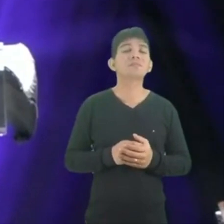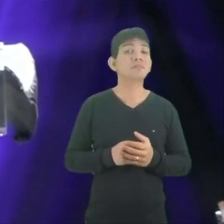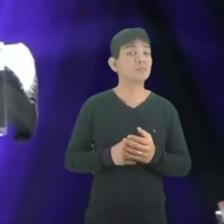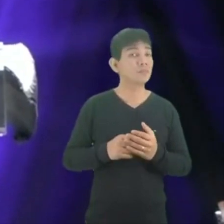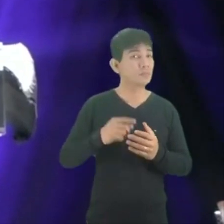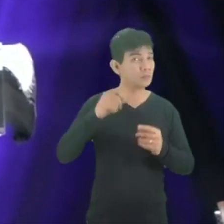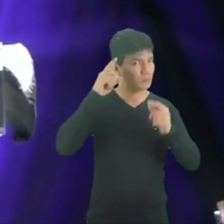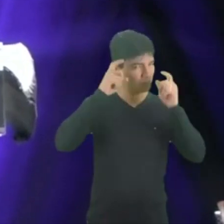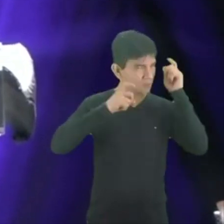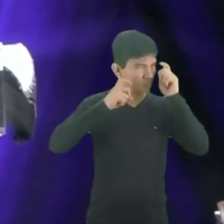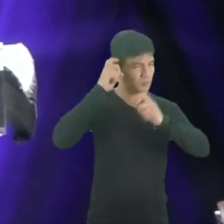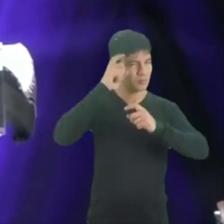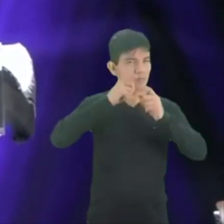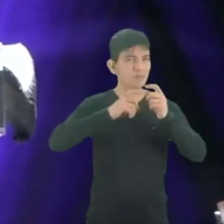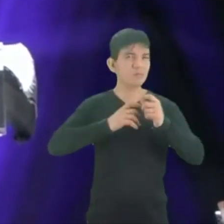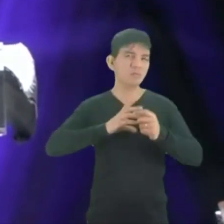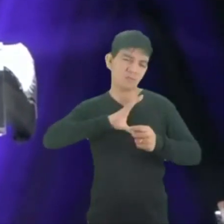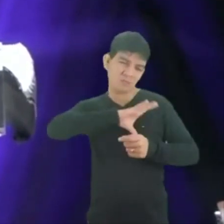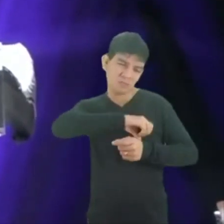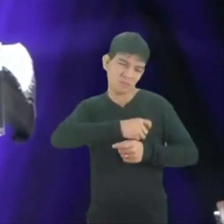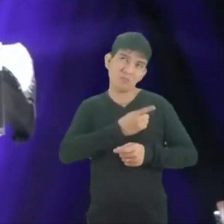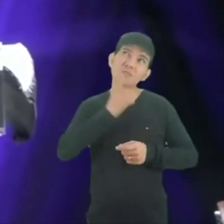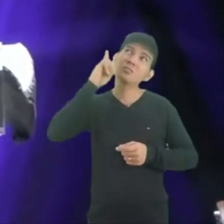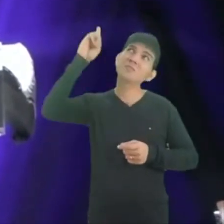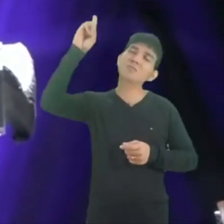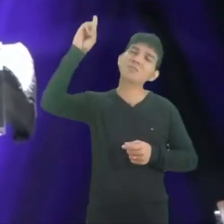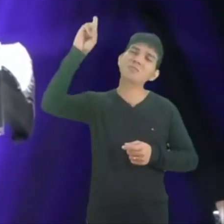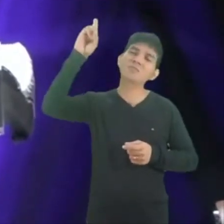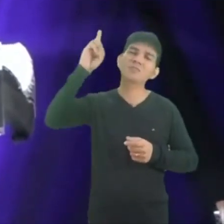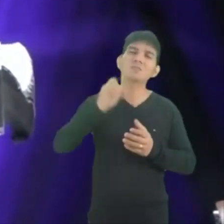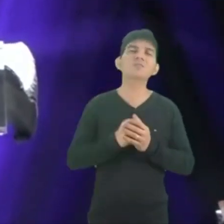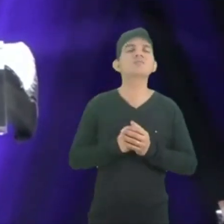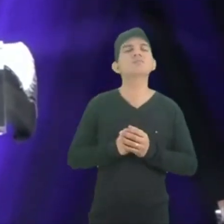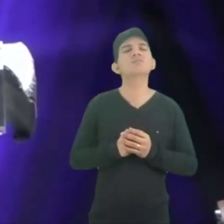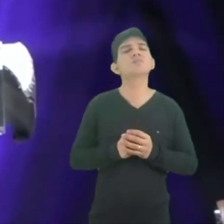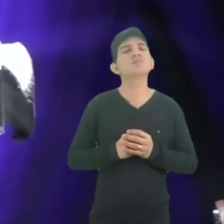duvidar do amor de Deus.